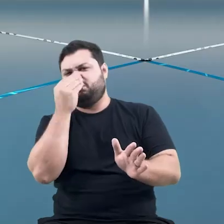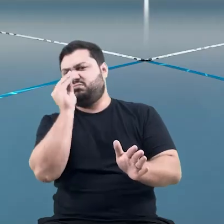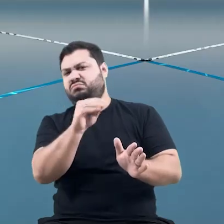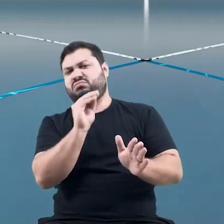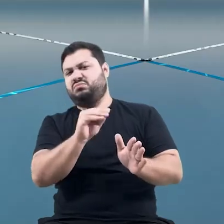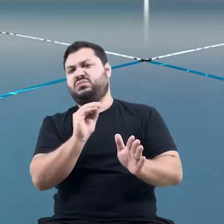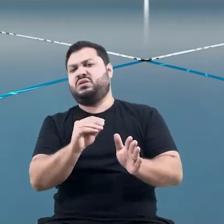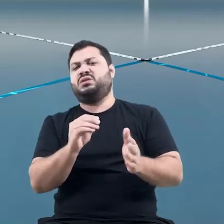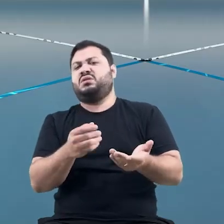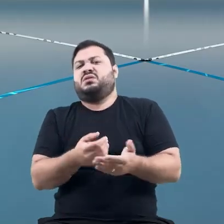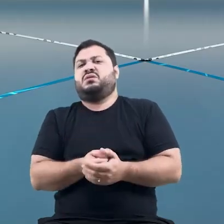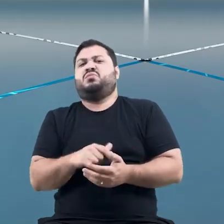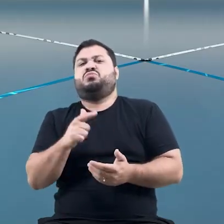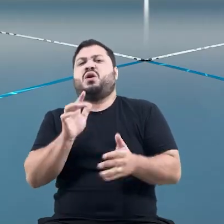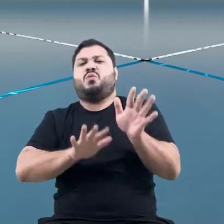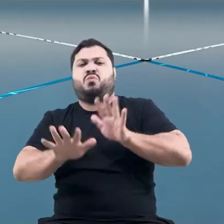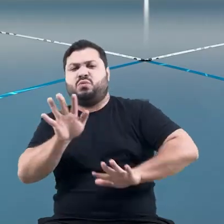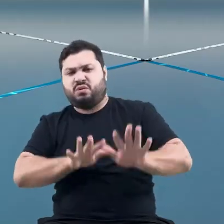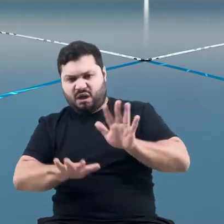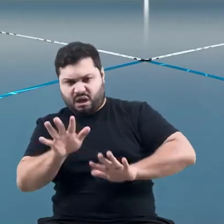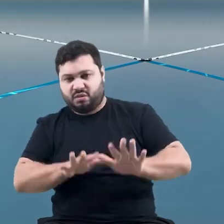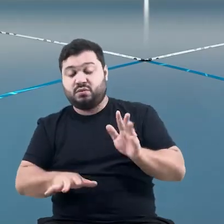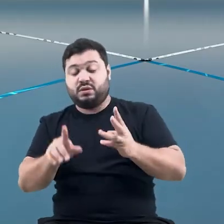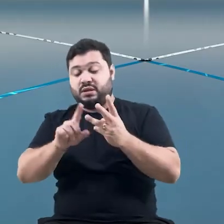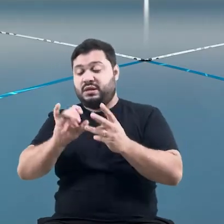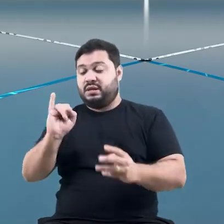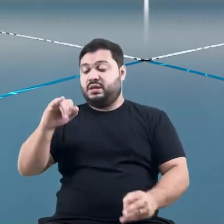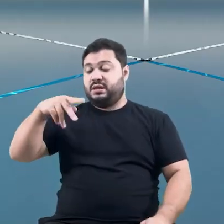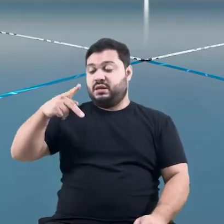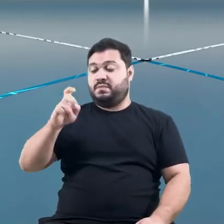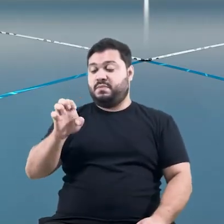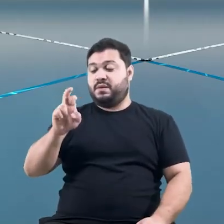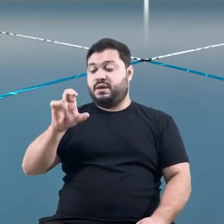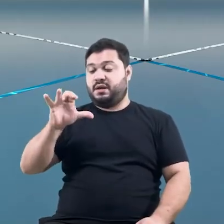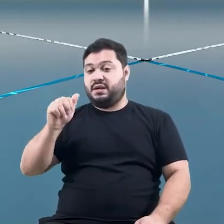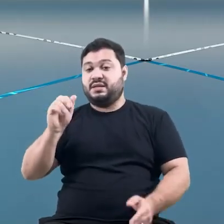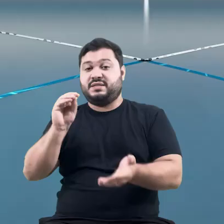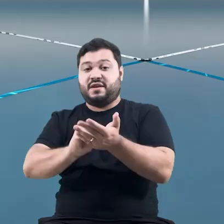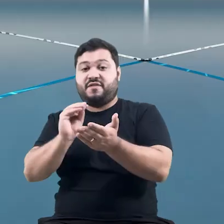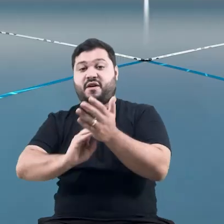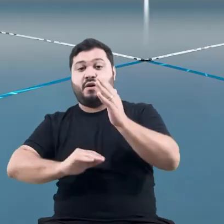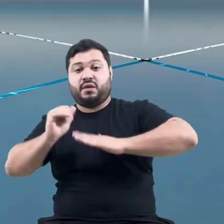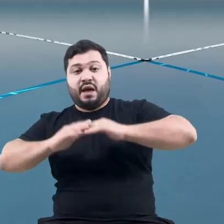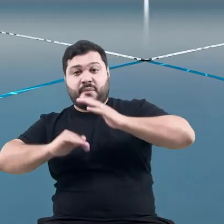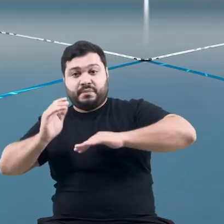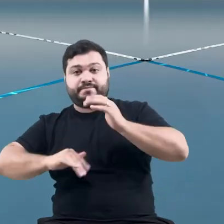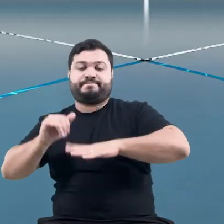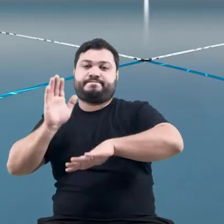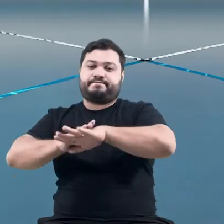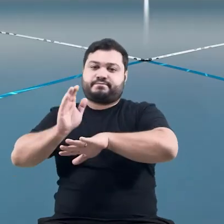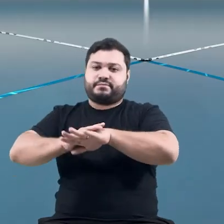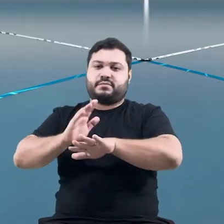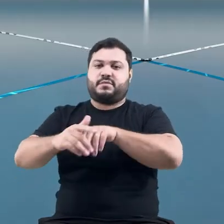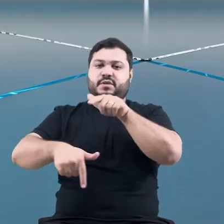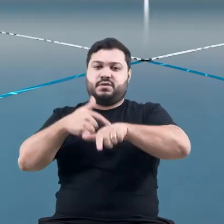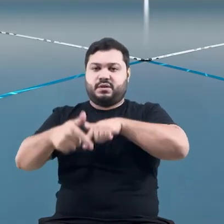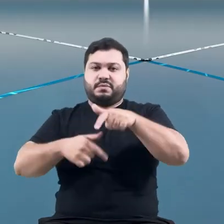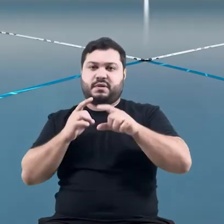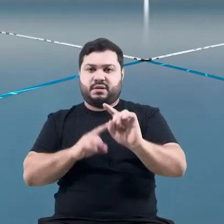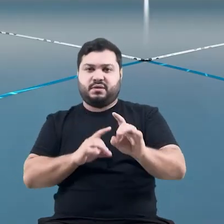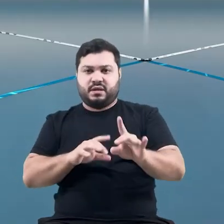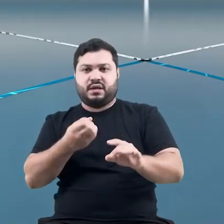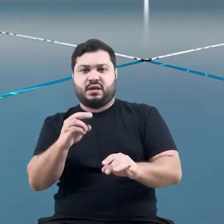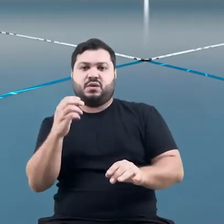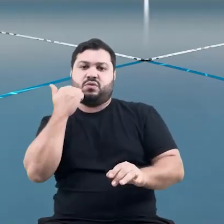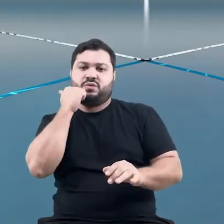aprendida, isto é, uma atuação sem precaução. Na imperícia, existe a falta de habilidade para desenvolver uma